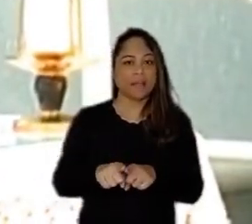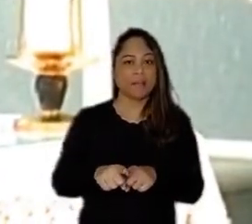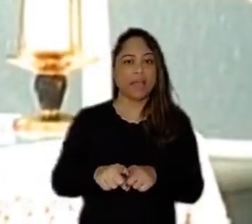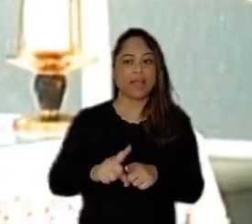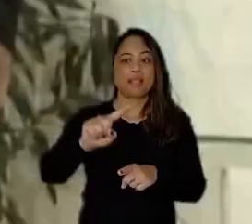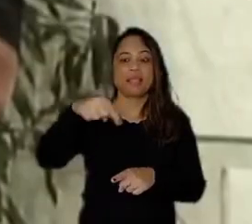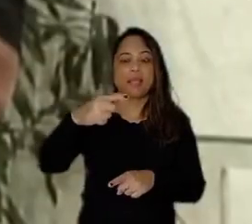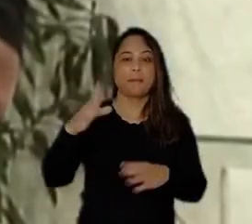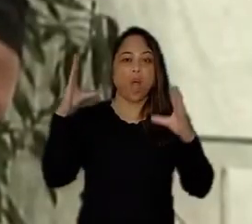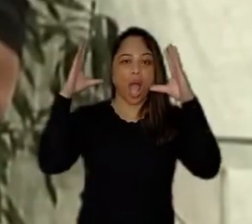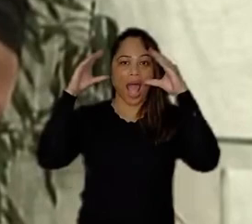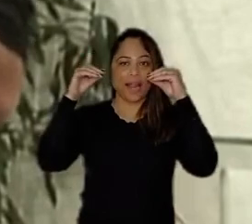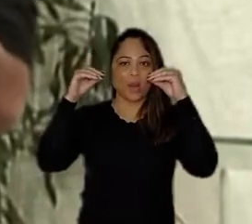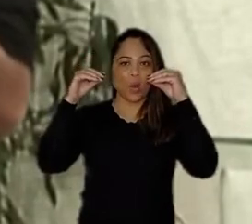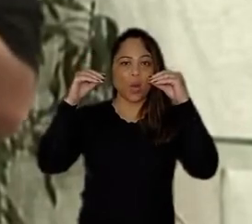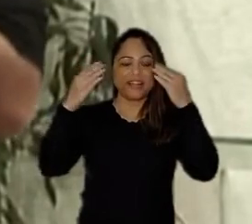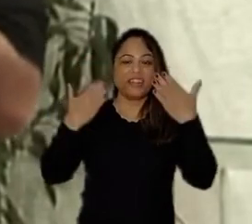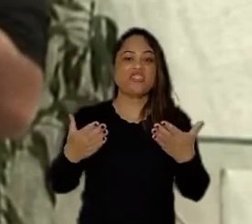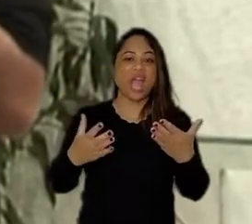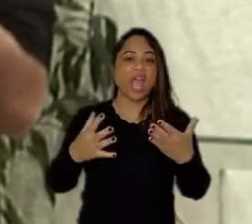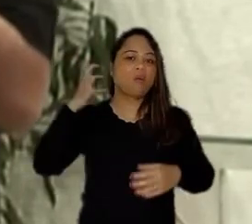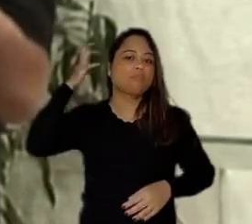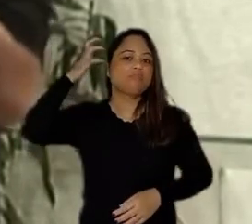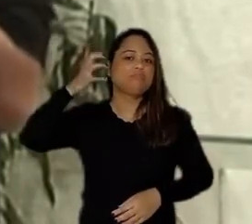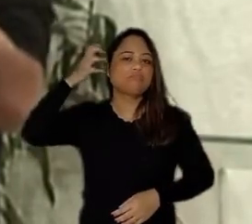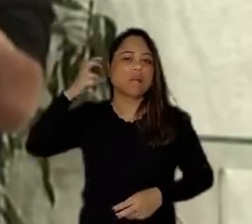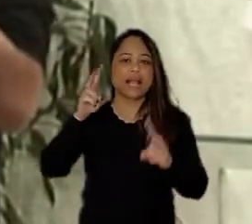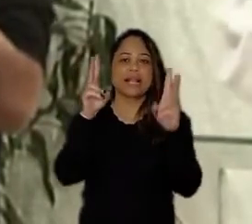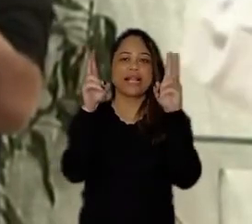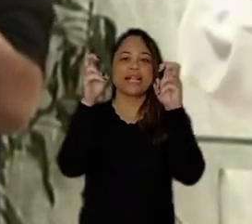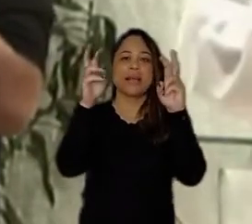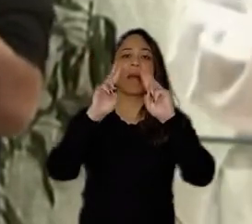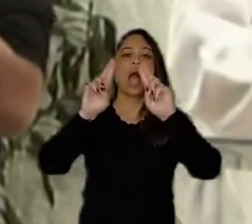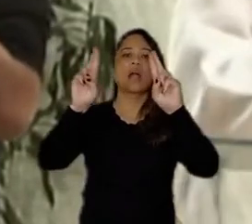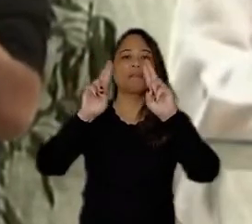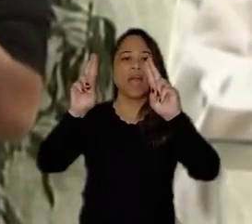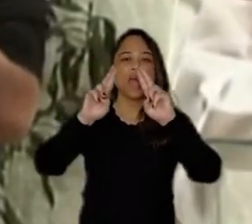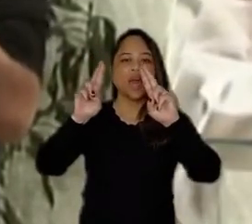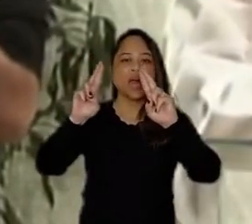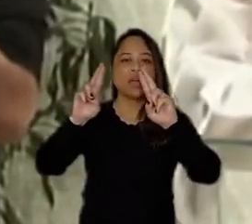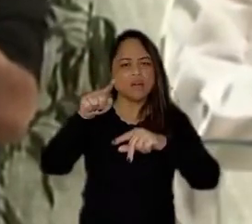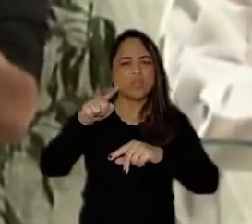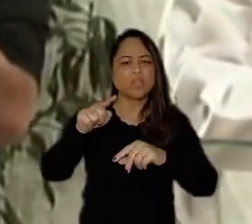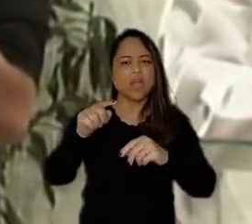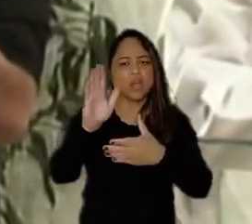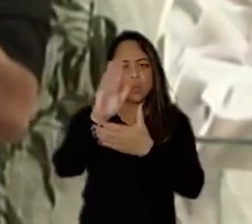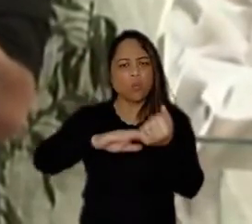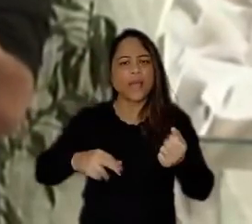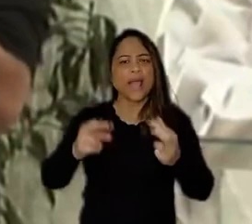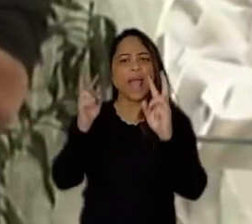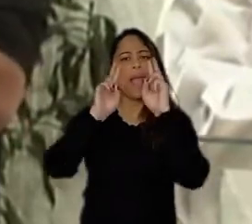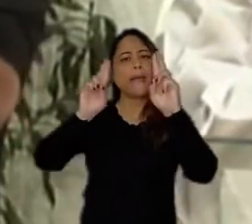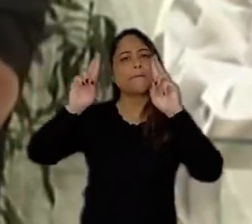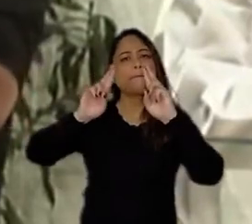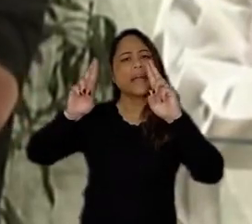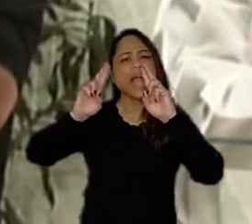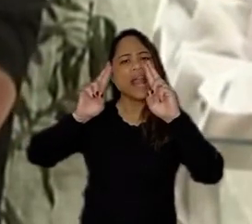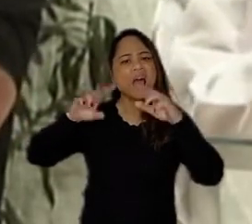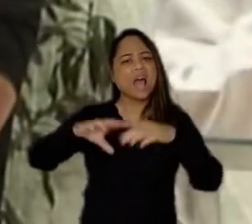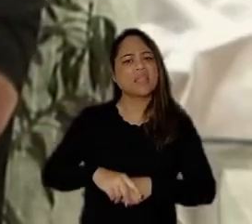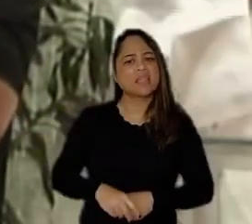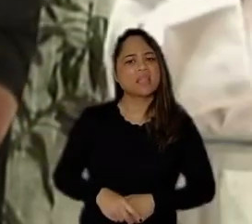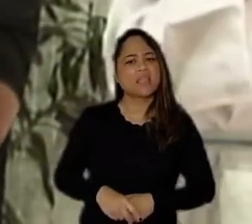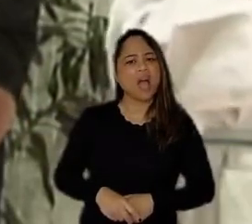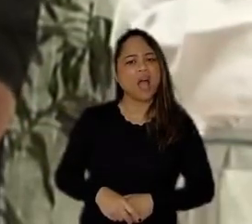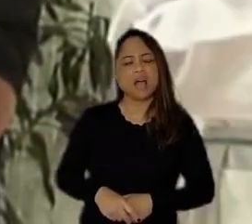falar sobre a esperança. Bate no seu peito e diga esperança. Fala para quem está de um lado e